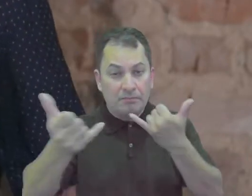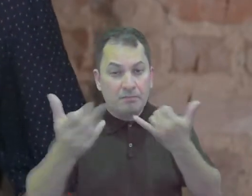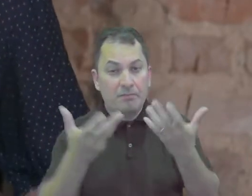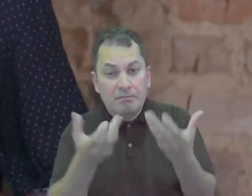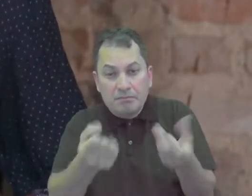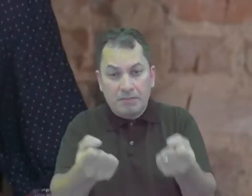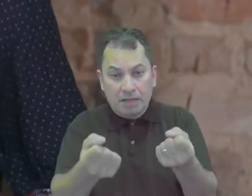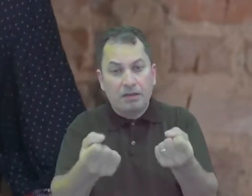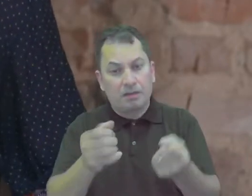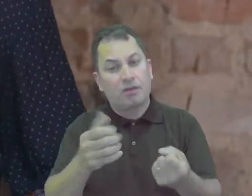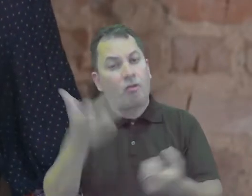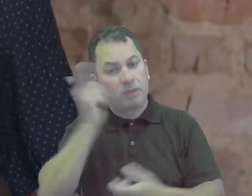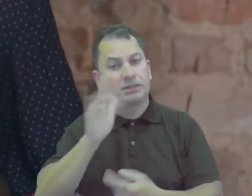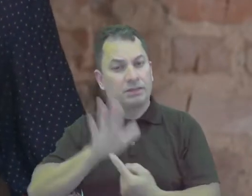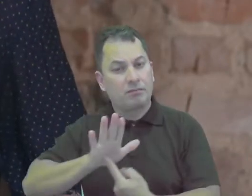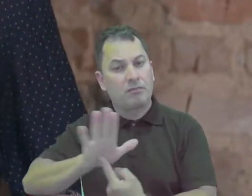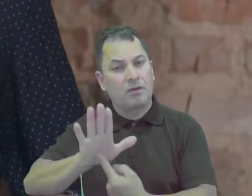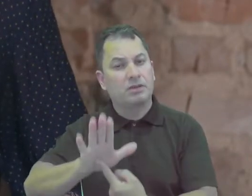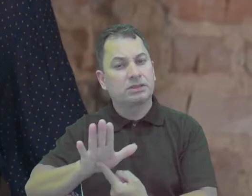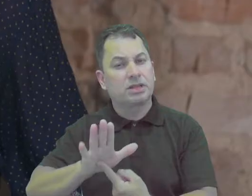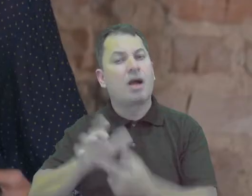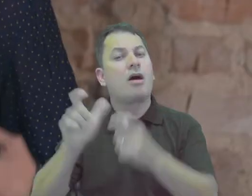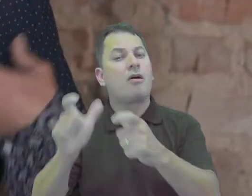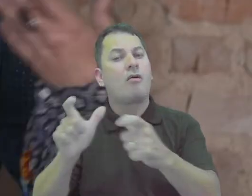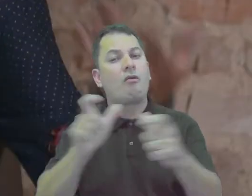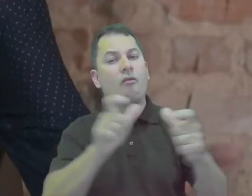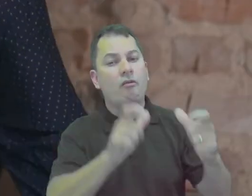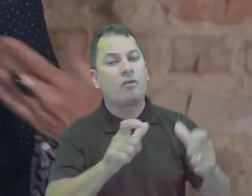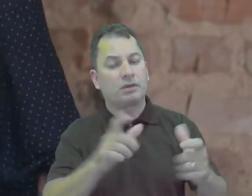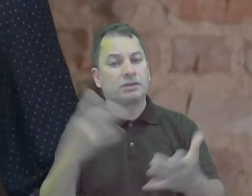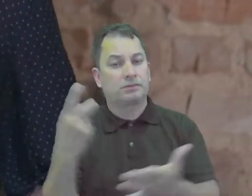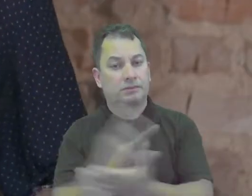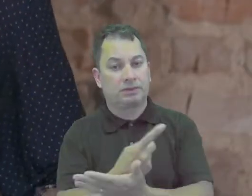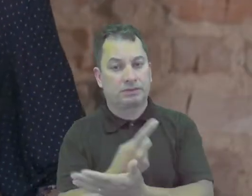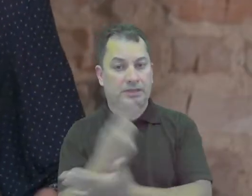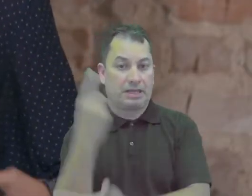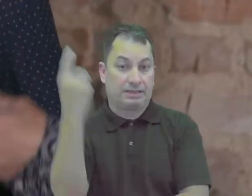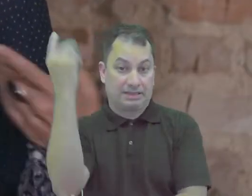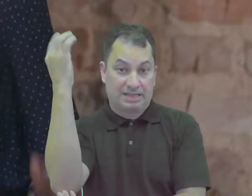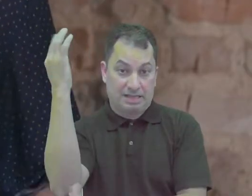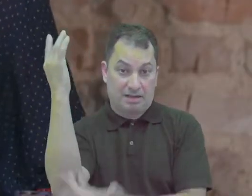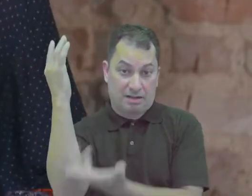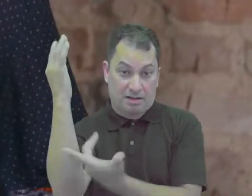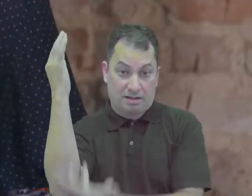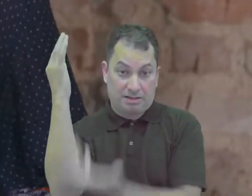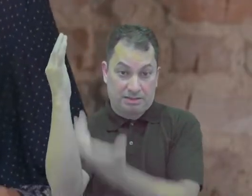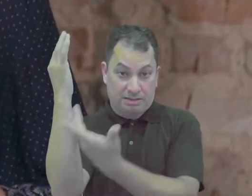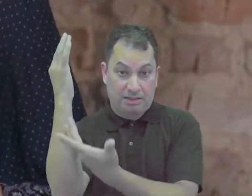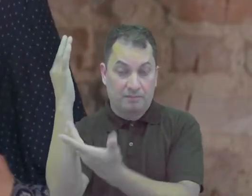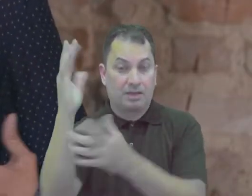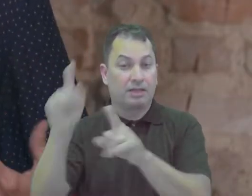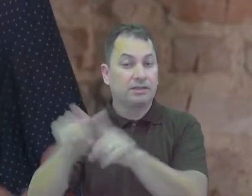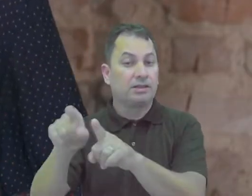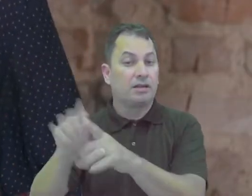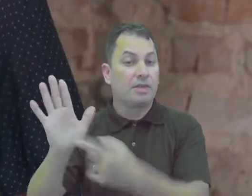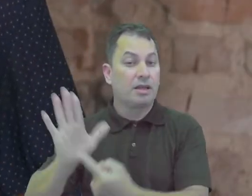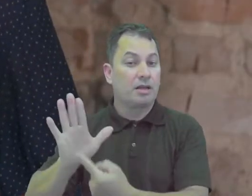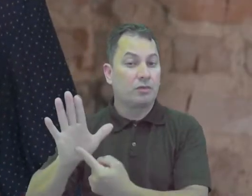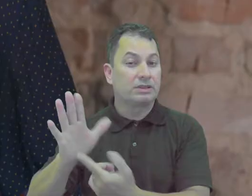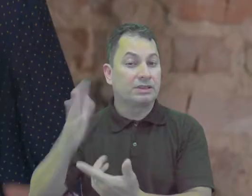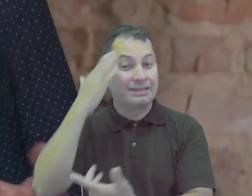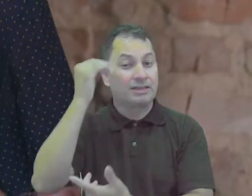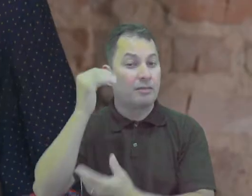e mostrar exatamente onde a gente está tendo essas queimadas e projetar também onde vão